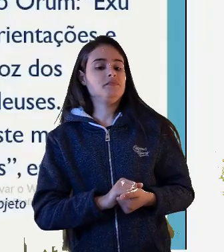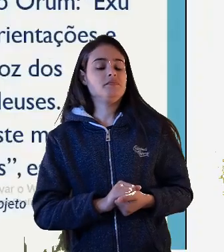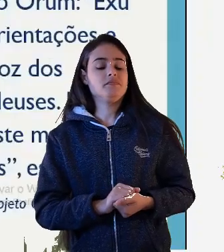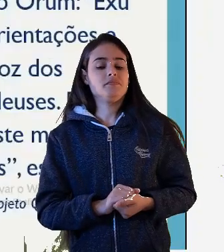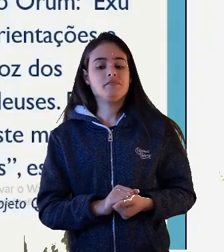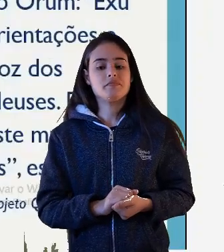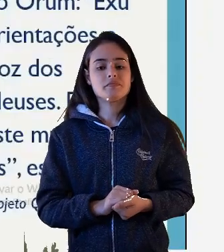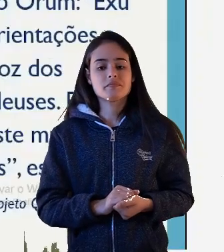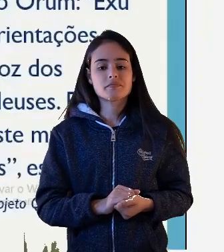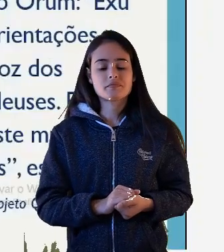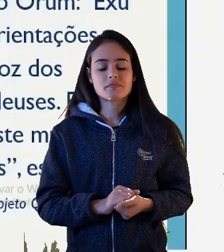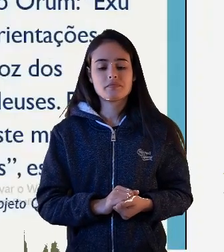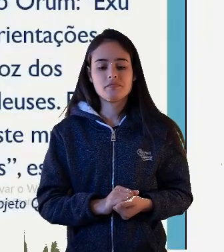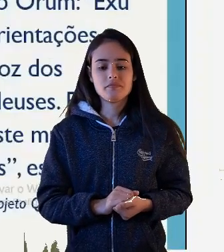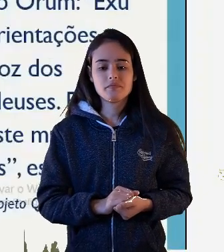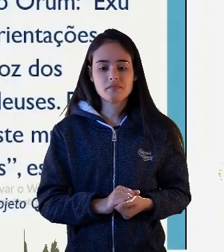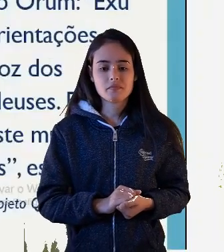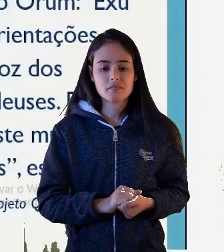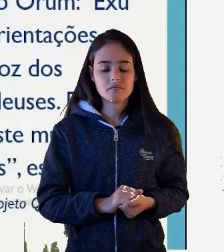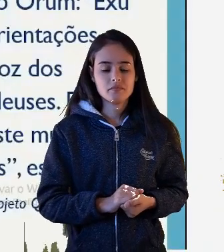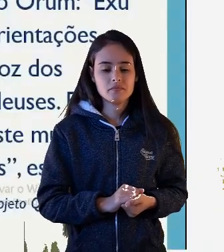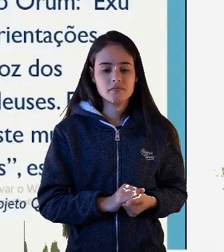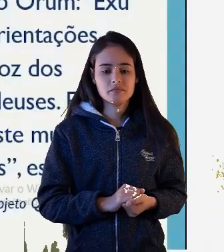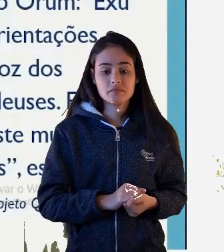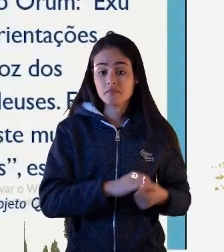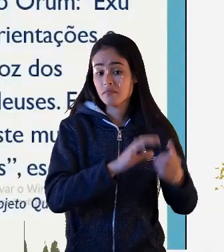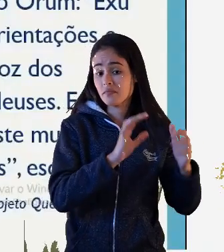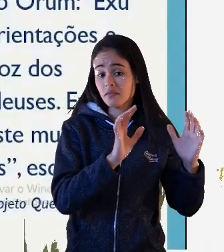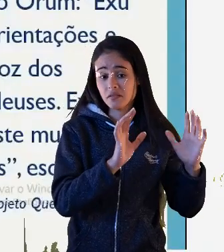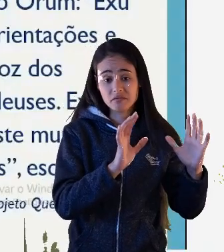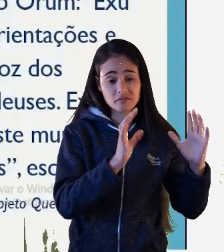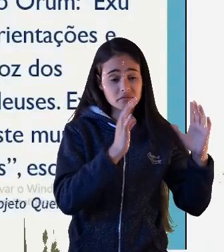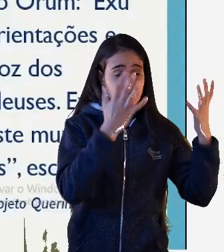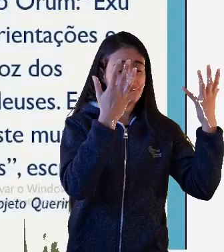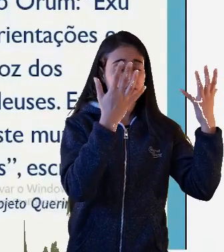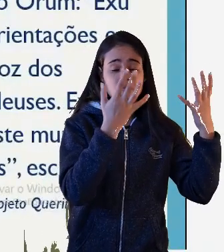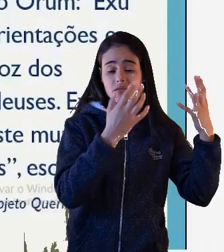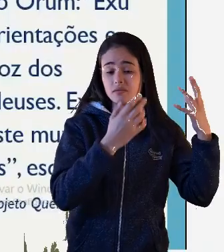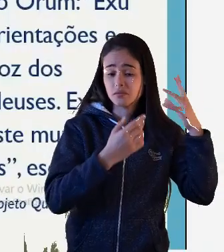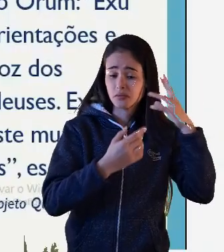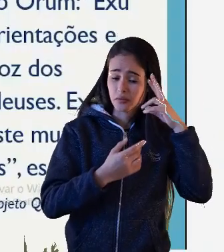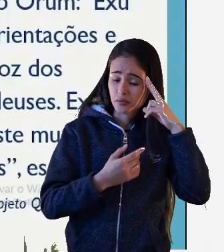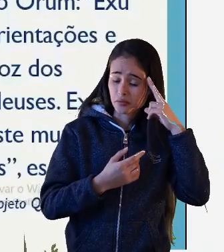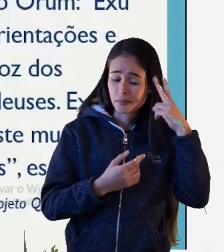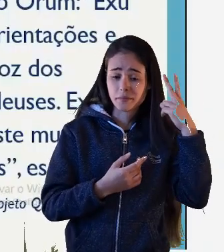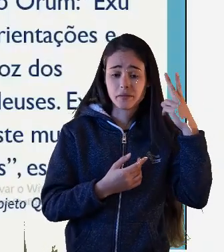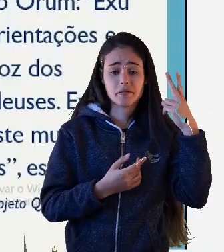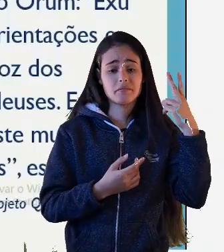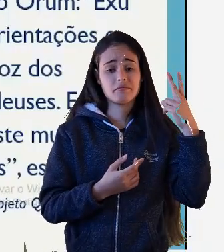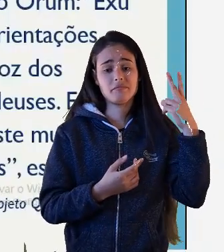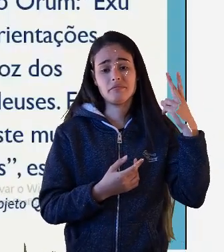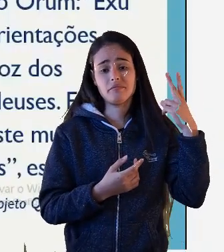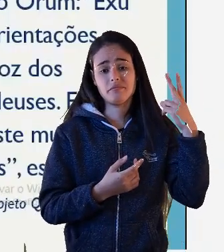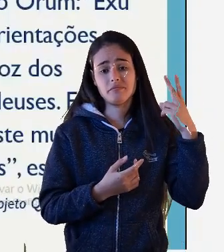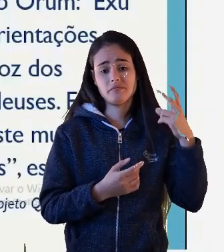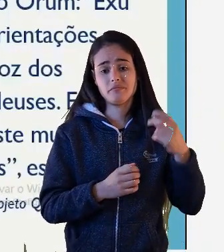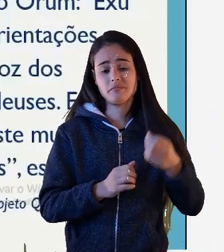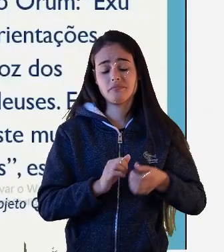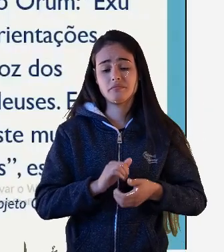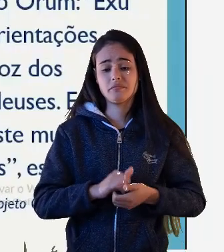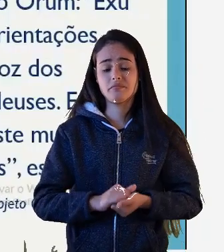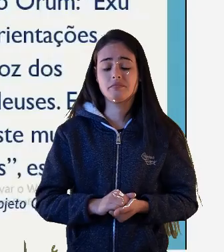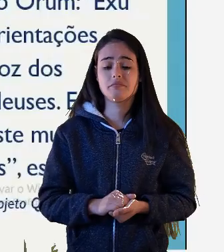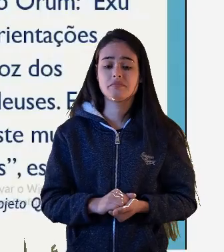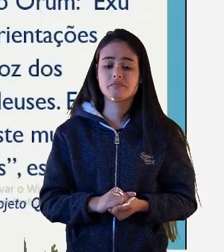campanha de ódio dela, né? Então é um absurdo que esses orixás, né, permaneçam sendo, né,